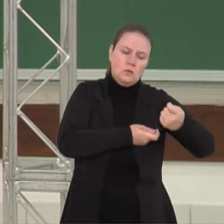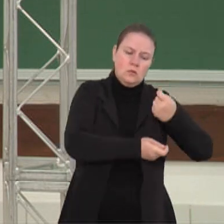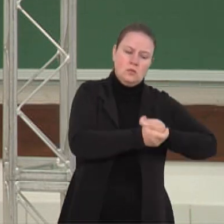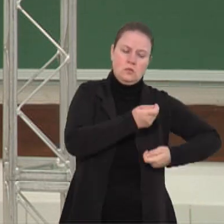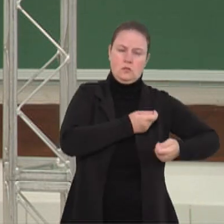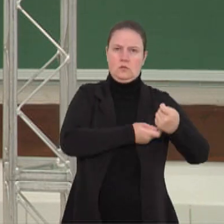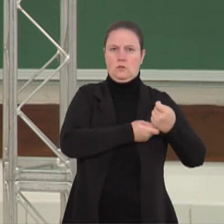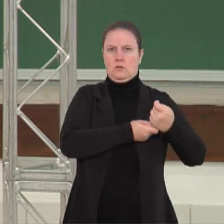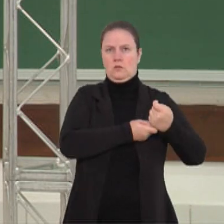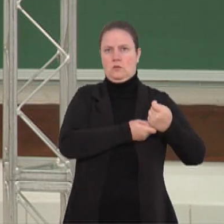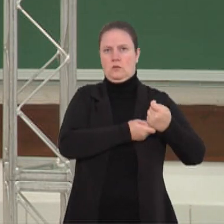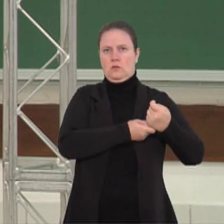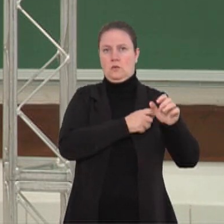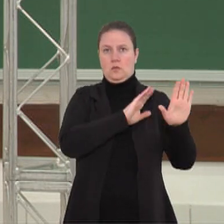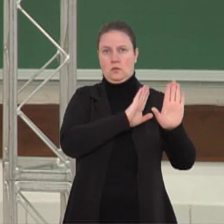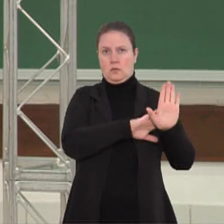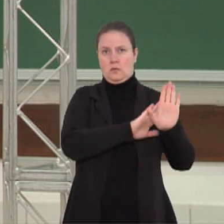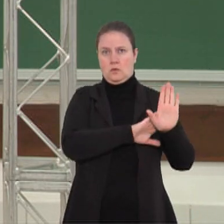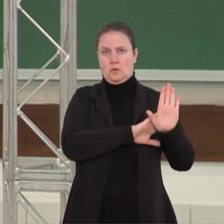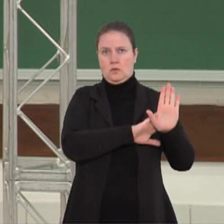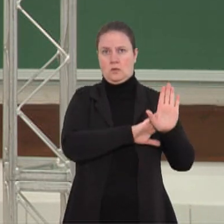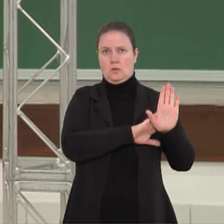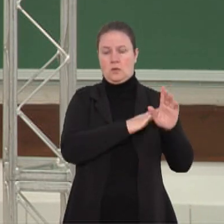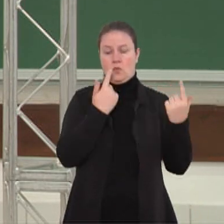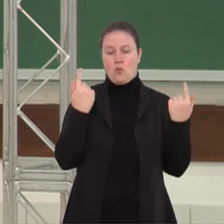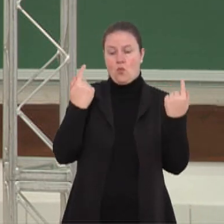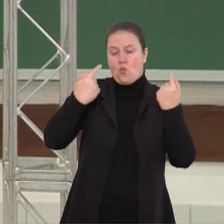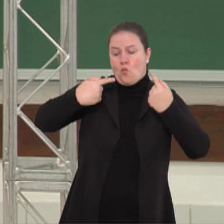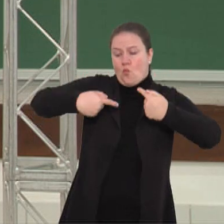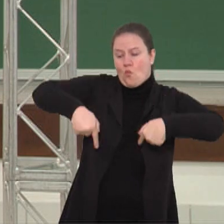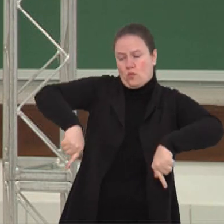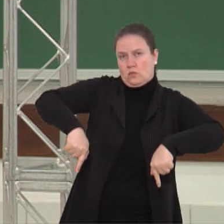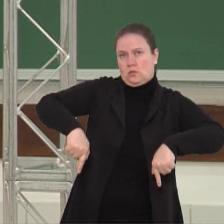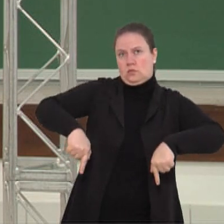de modo geral, a esquerda acaba sendo um pouco o contrário disso.